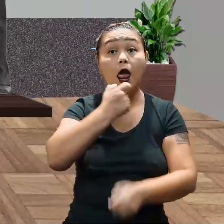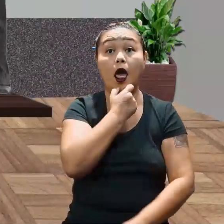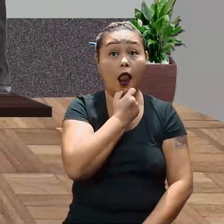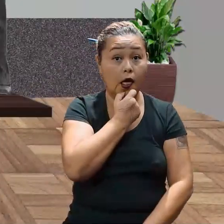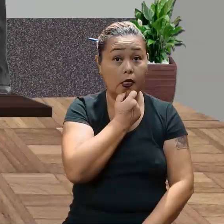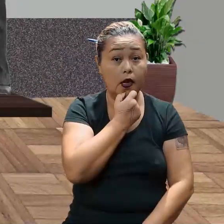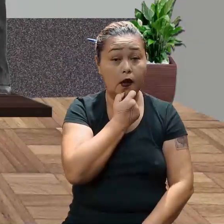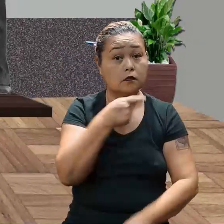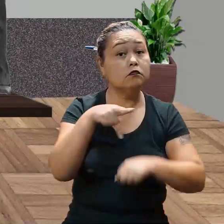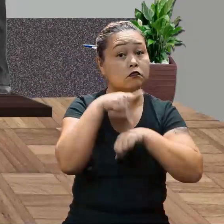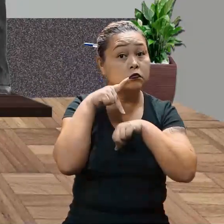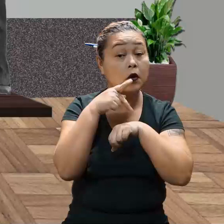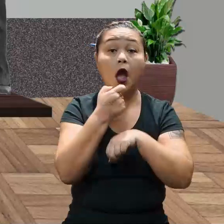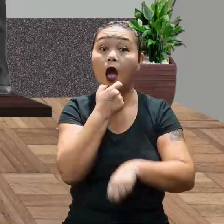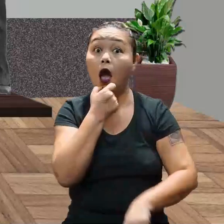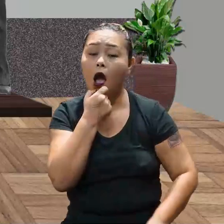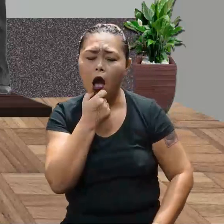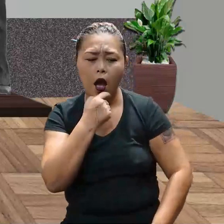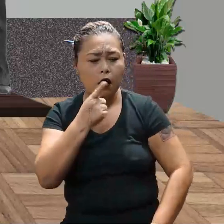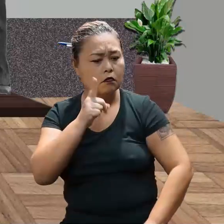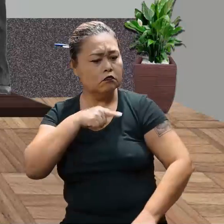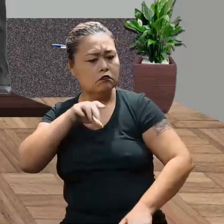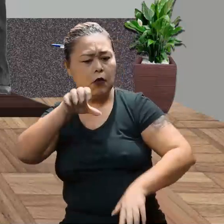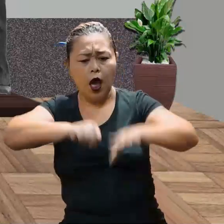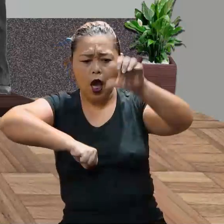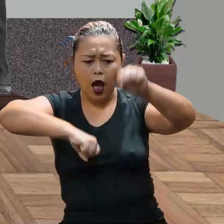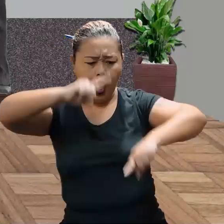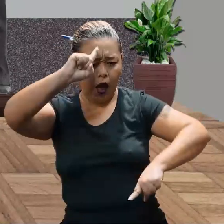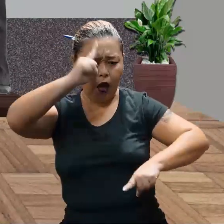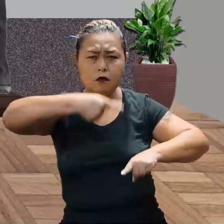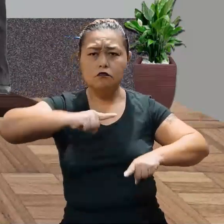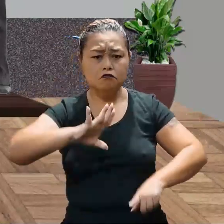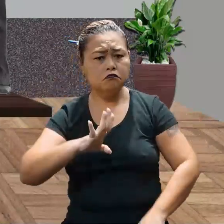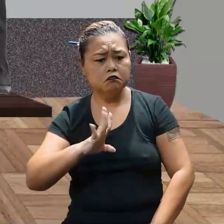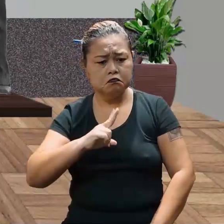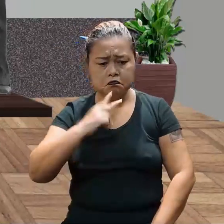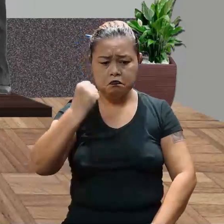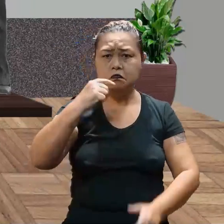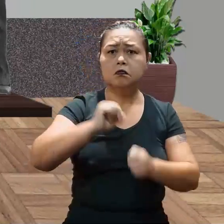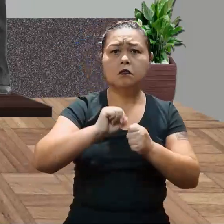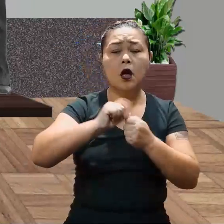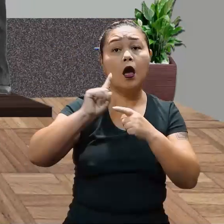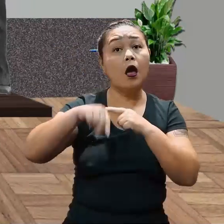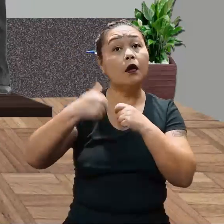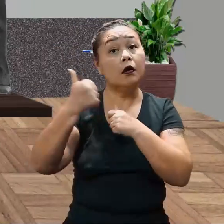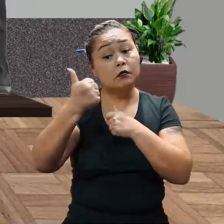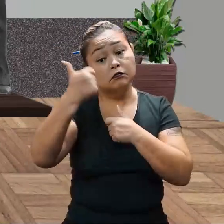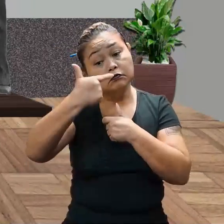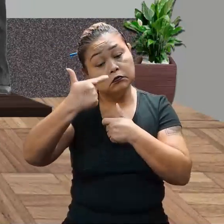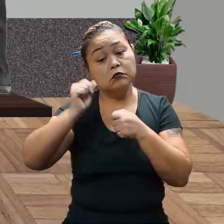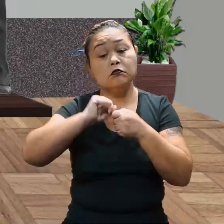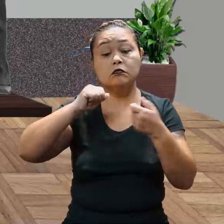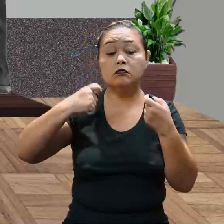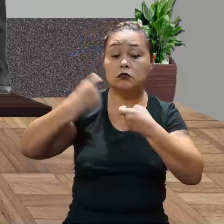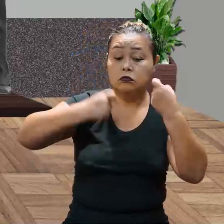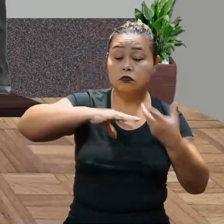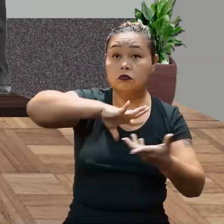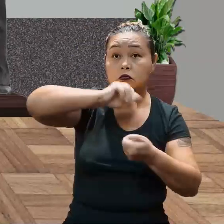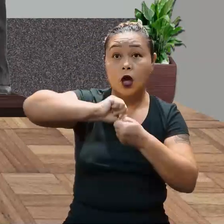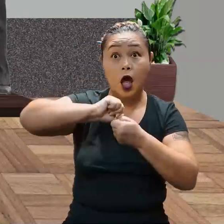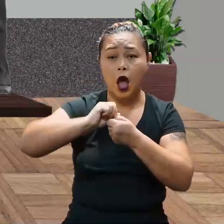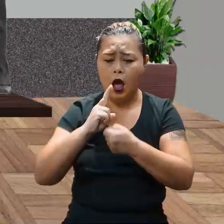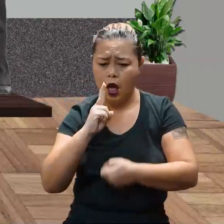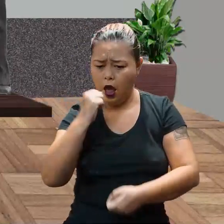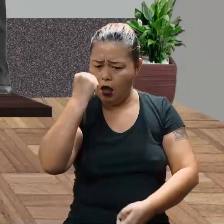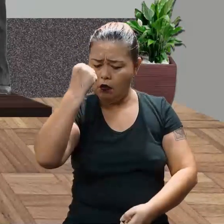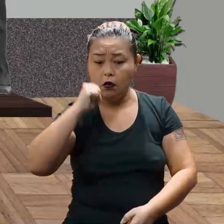Inglaterra. A Inglaterra que dominava o comércio do mundo. É claro, depois da Primeira e Segunda Guerra Mundial, nós vamos ver que esse